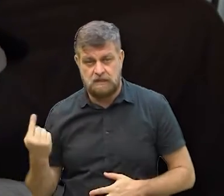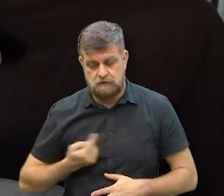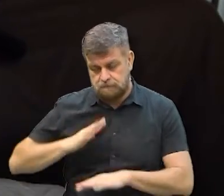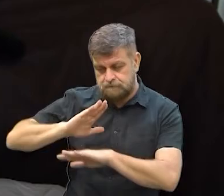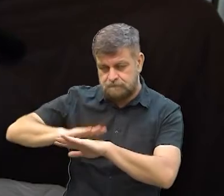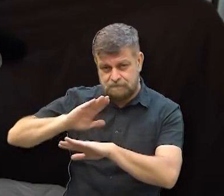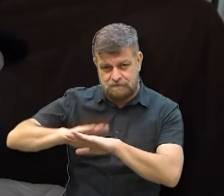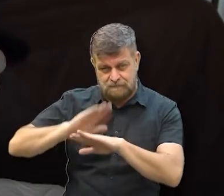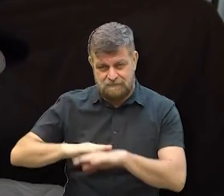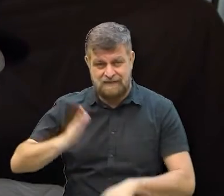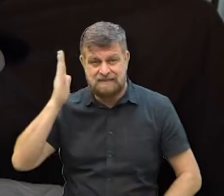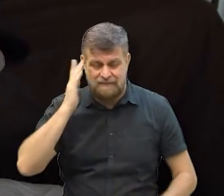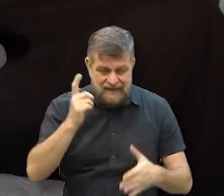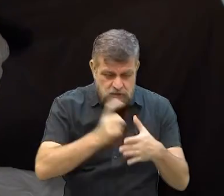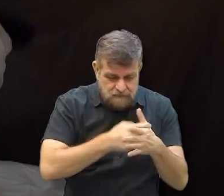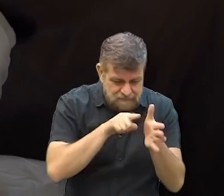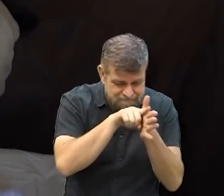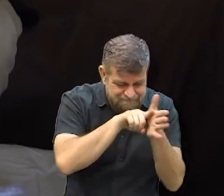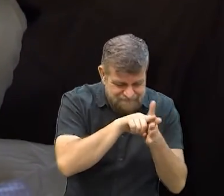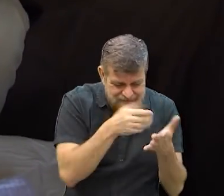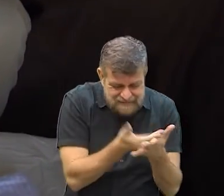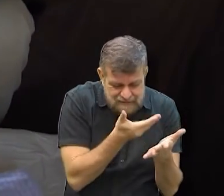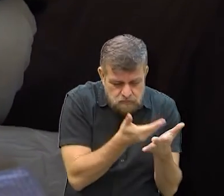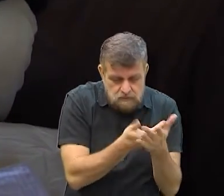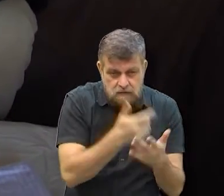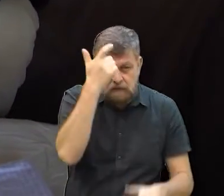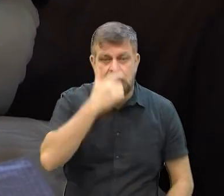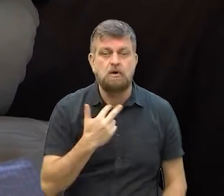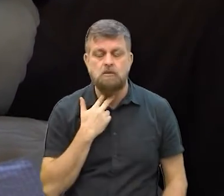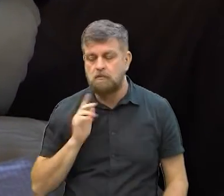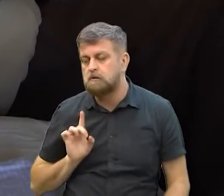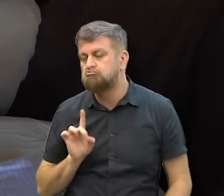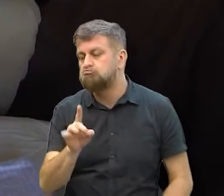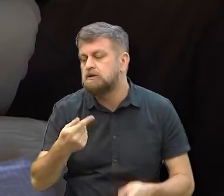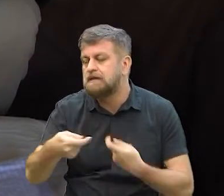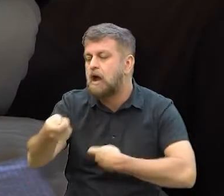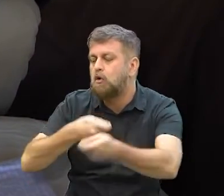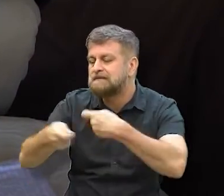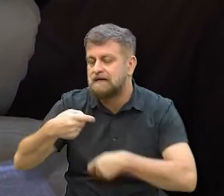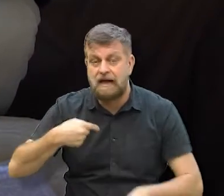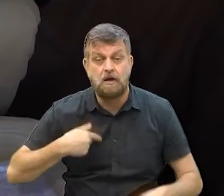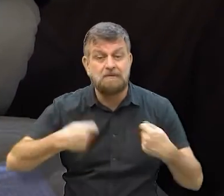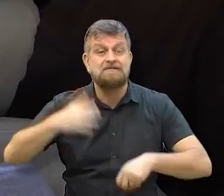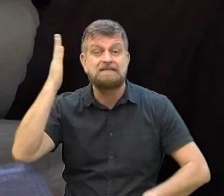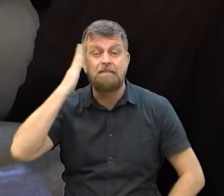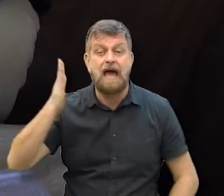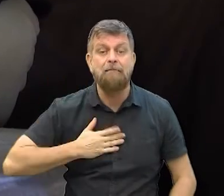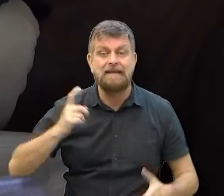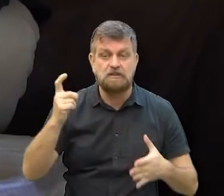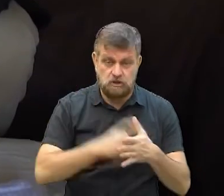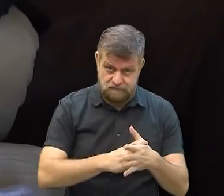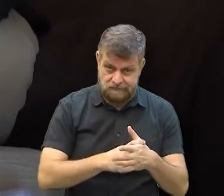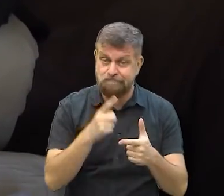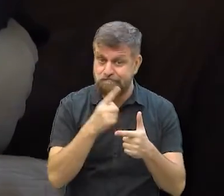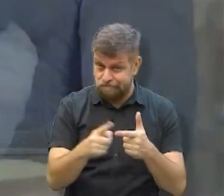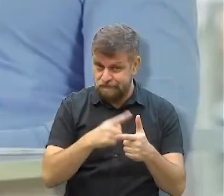gente precisa fazer é estudar o tamanho da dívida que a gente tem. Eu não posso ir para uma negociação sem saber qual é o tamanho